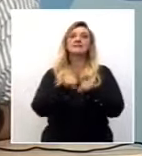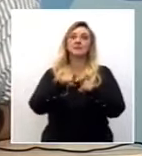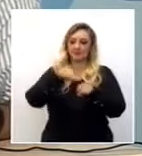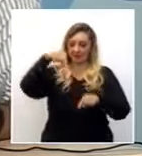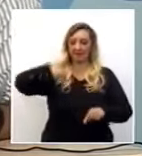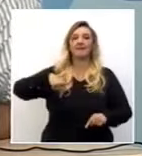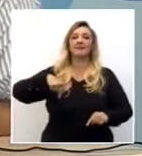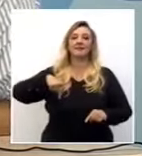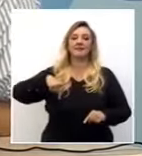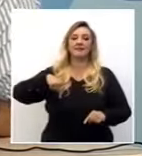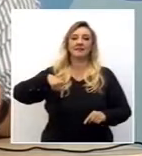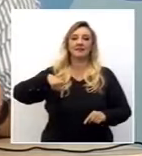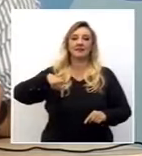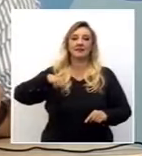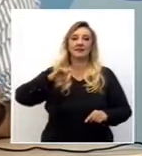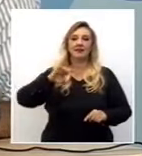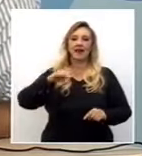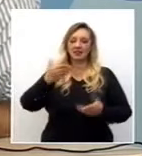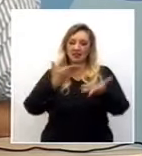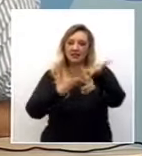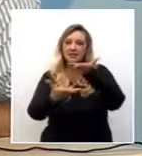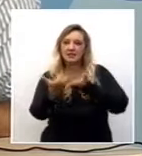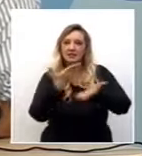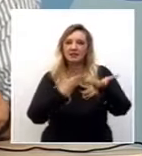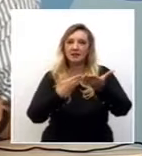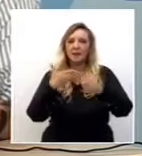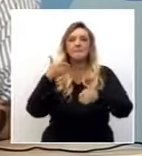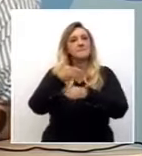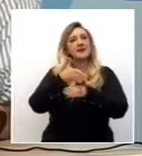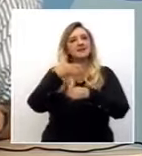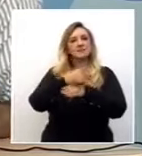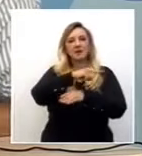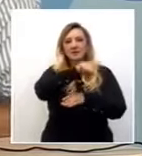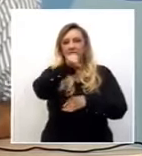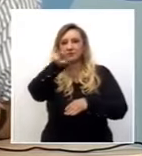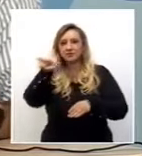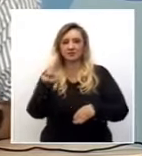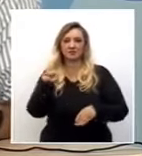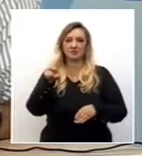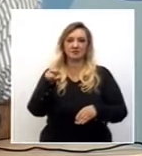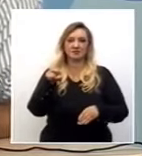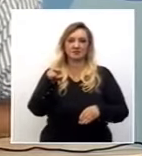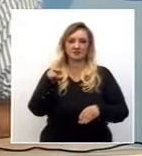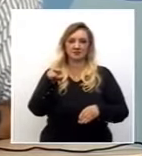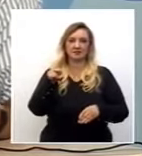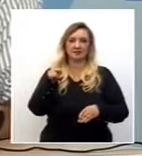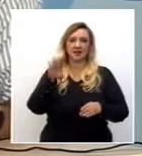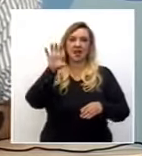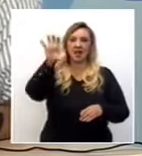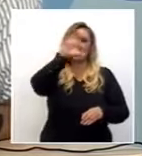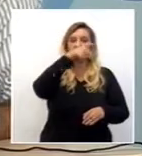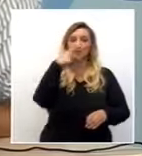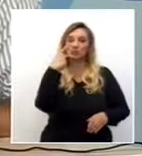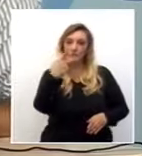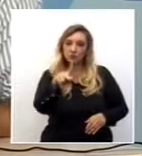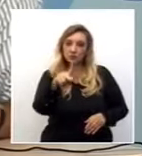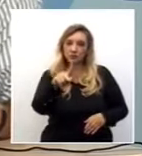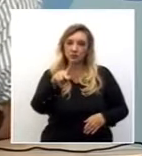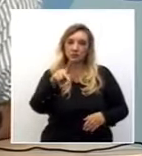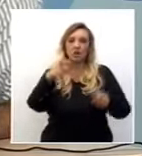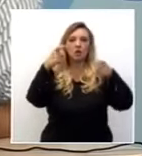aqui, tá? Cada interaçãozinha dessa, cada participaçãozinha de cada professor, da sua região, da